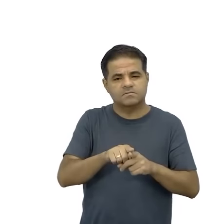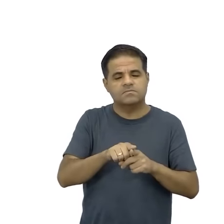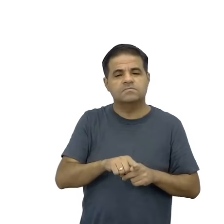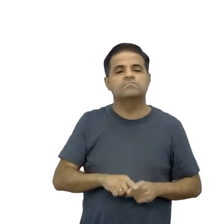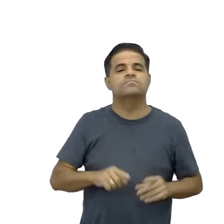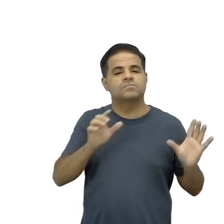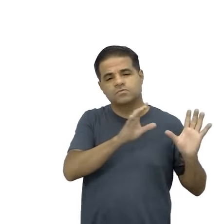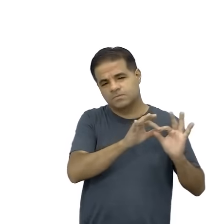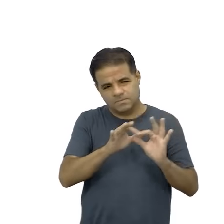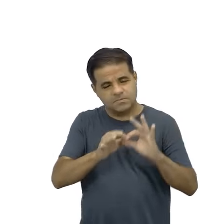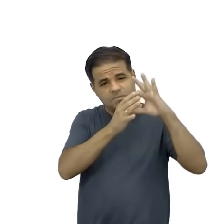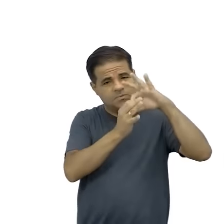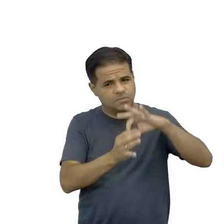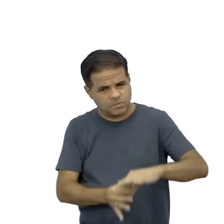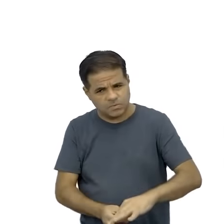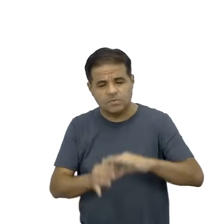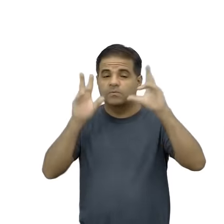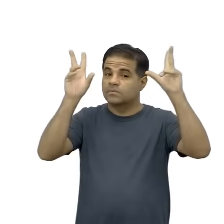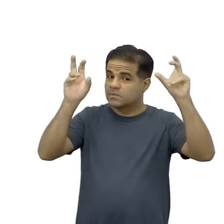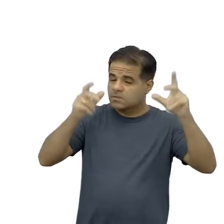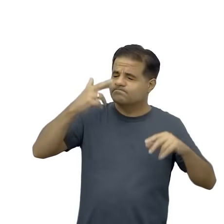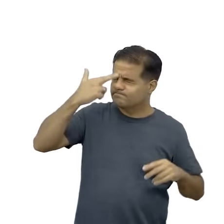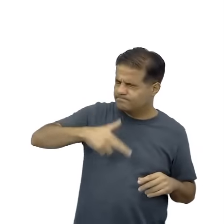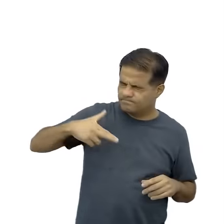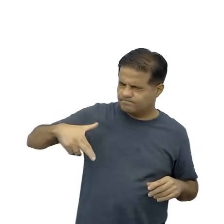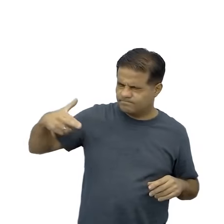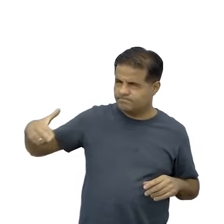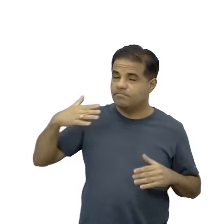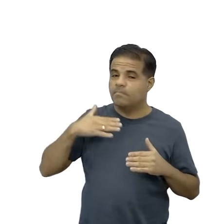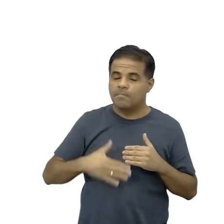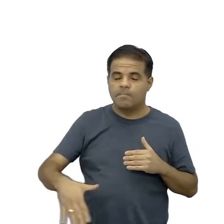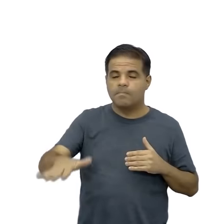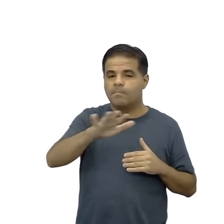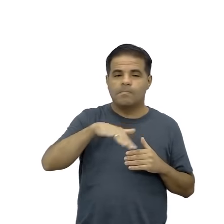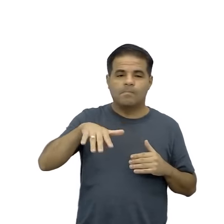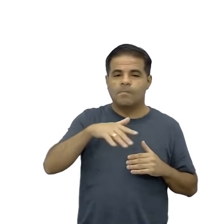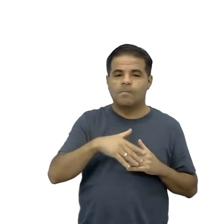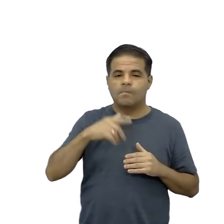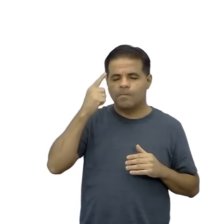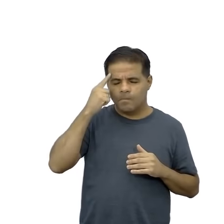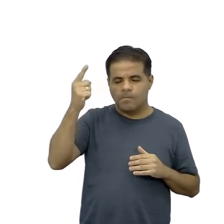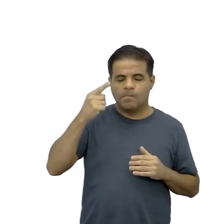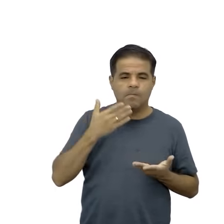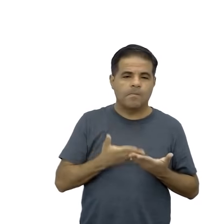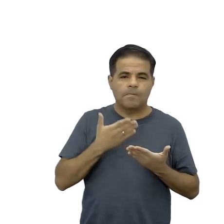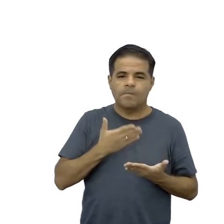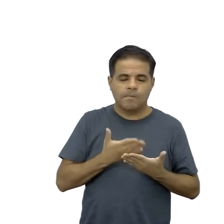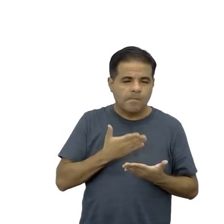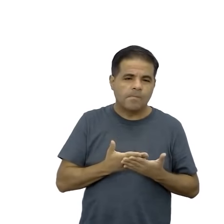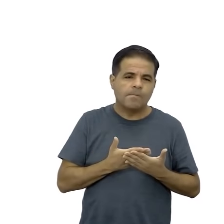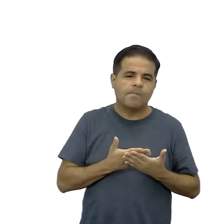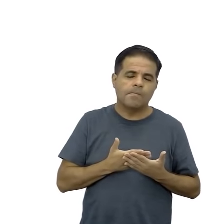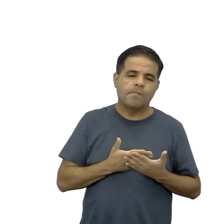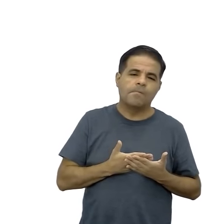da coesão e da coerência, os termos que se repetem, né, também nessa ideia de estudo